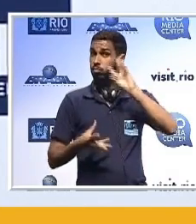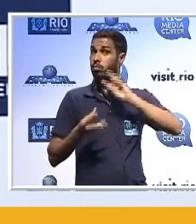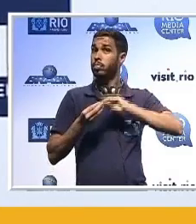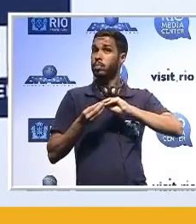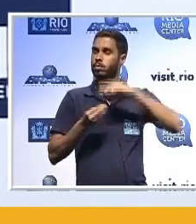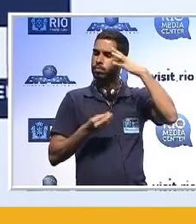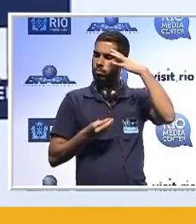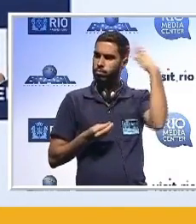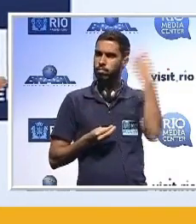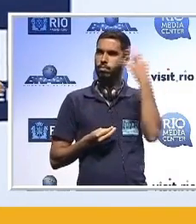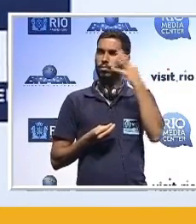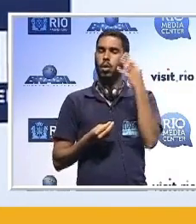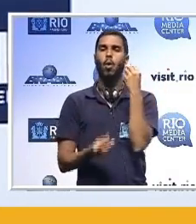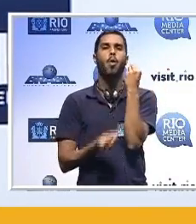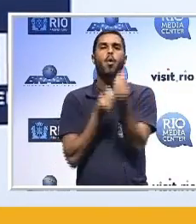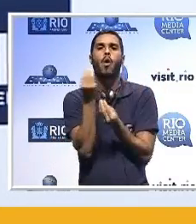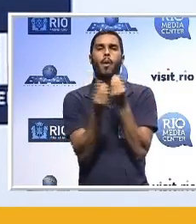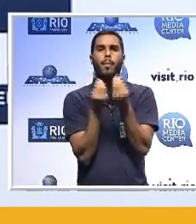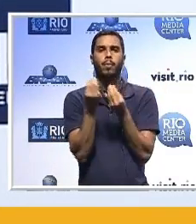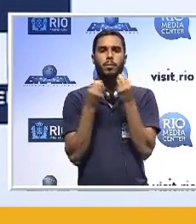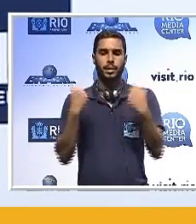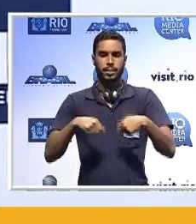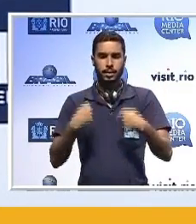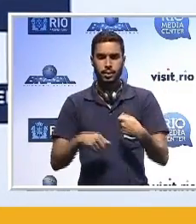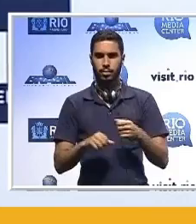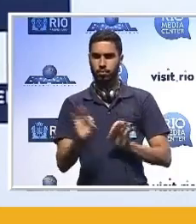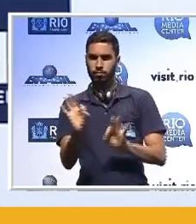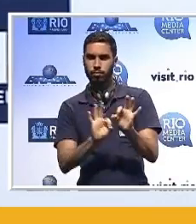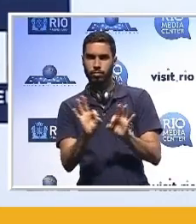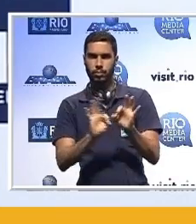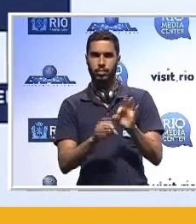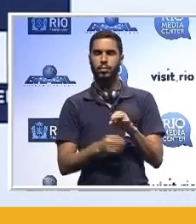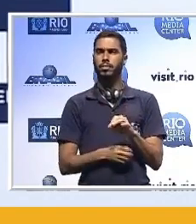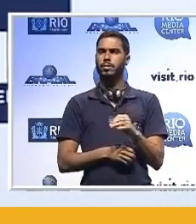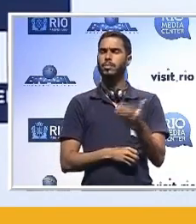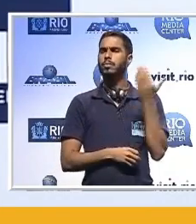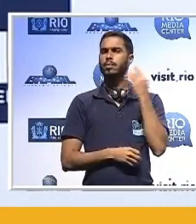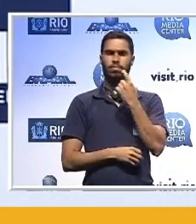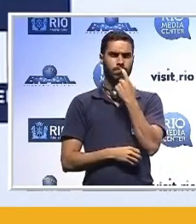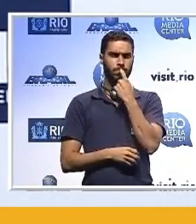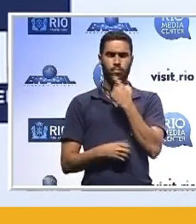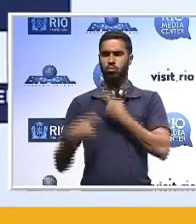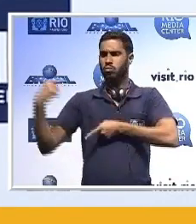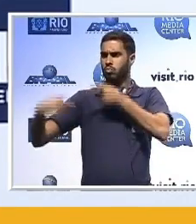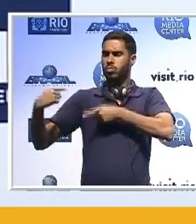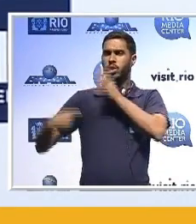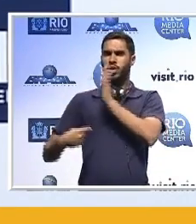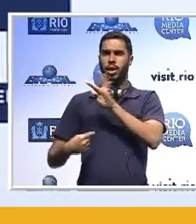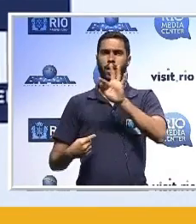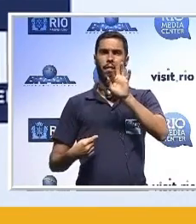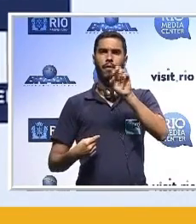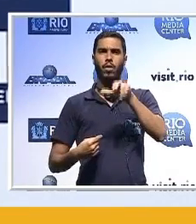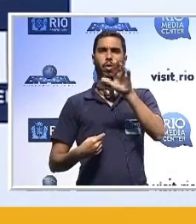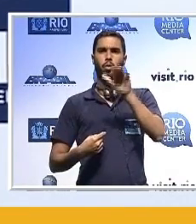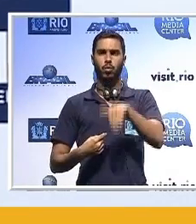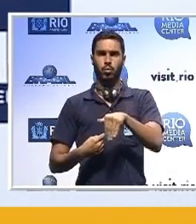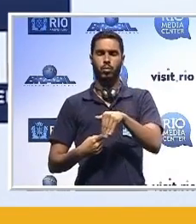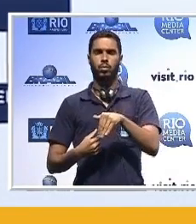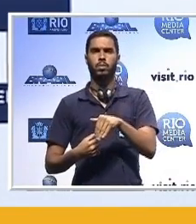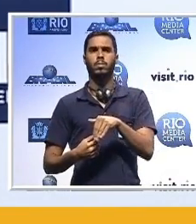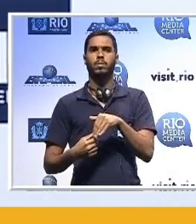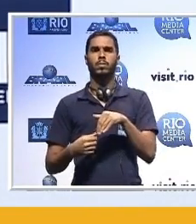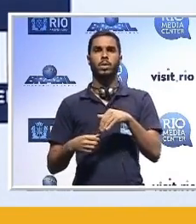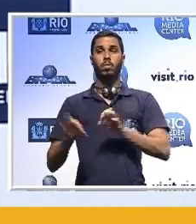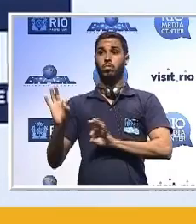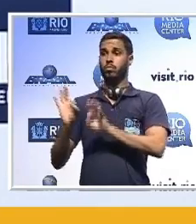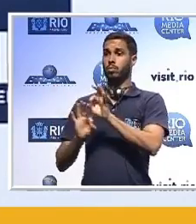isso. O nosso grande parceiro, a Secretaria de Direitos Humanos, a gente recentemente ainda fez uma discussão com o Fórum de Operadores com relação à